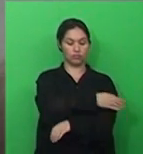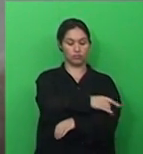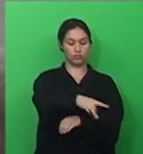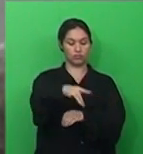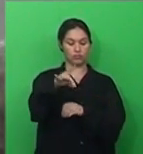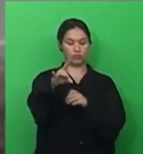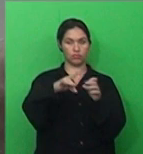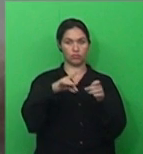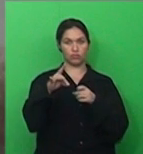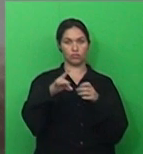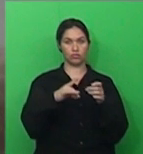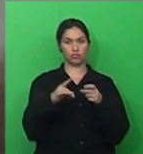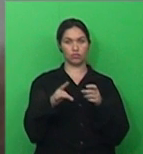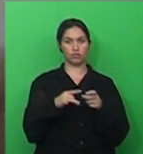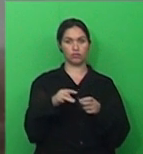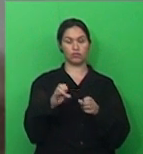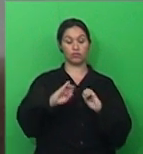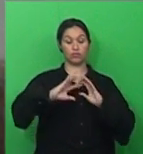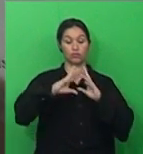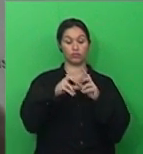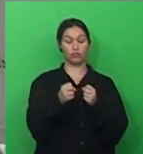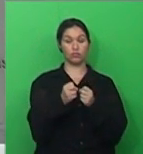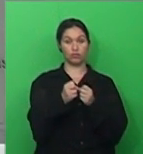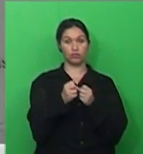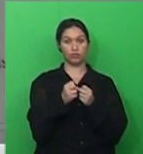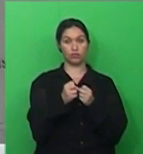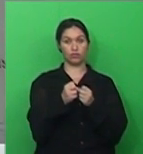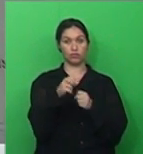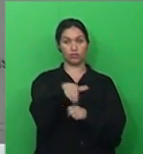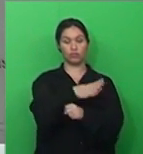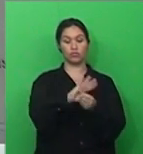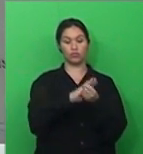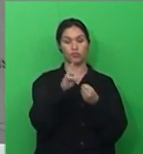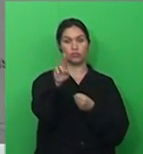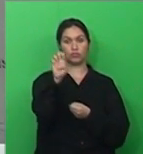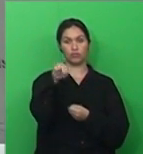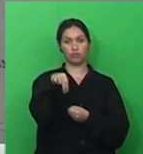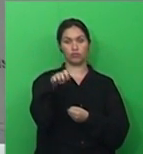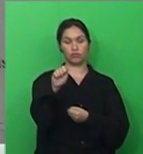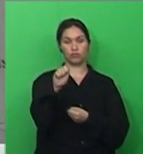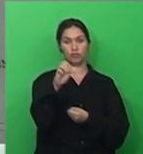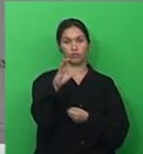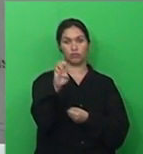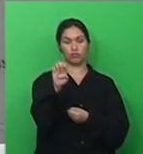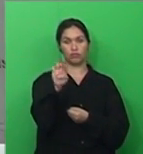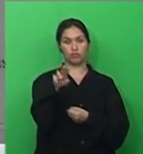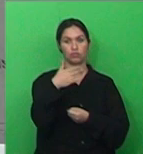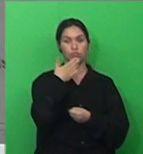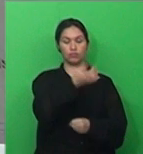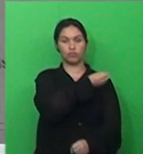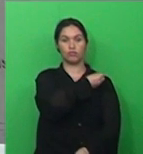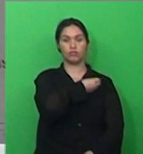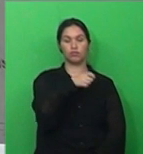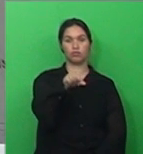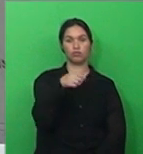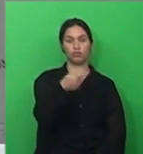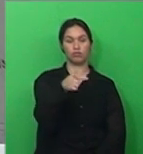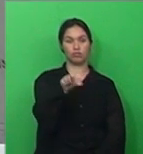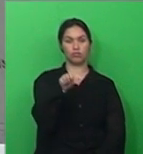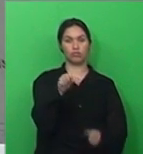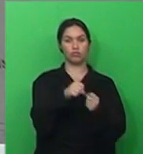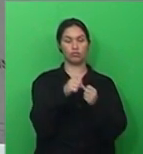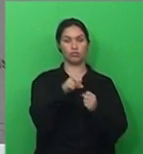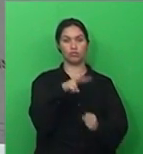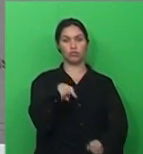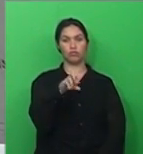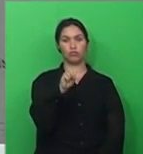de material adequado em todas as ruas do bairro Renascer. Indicação 979/17, autoria